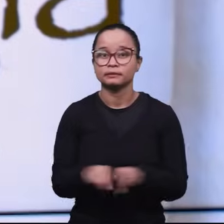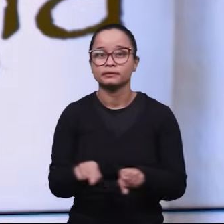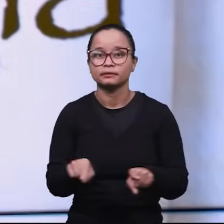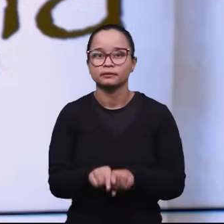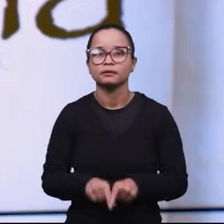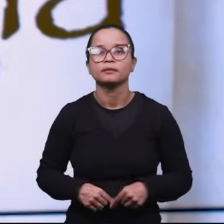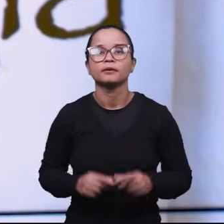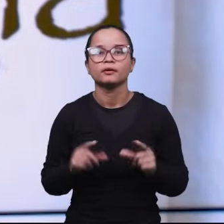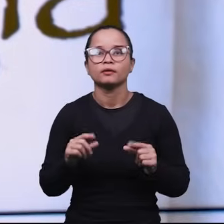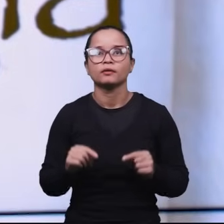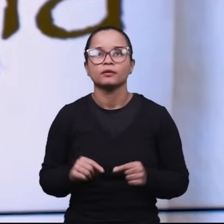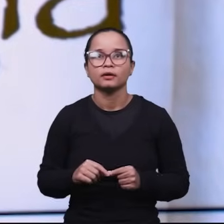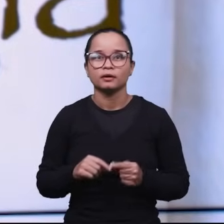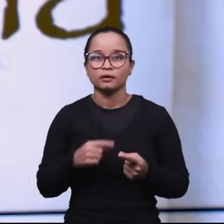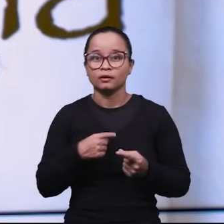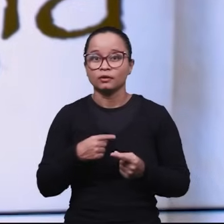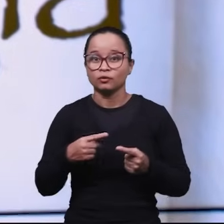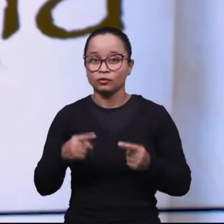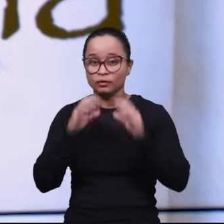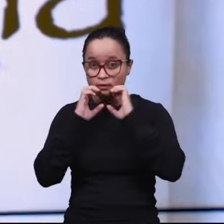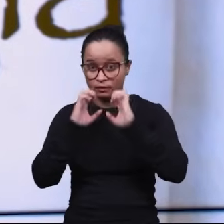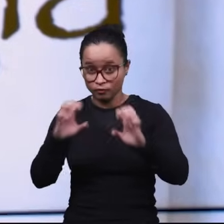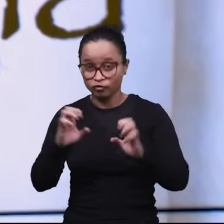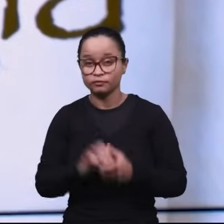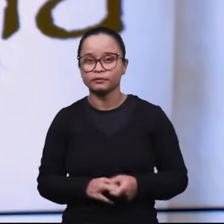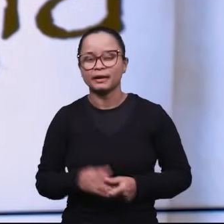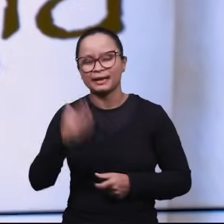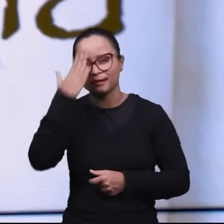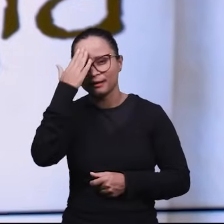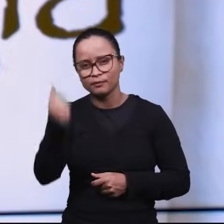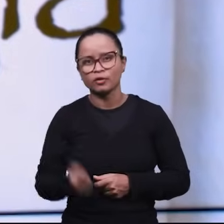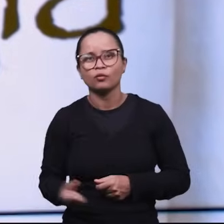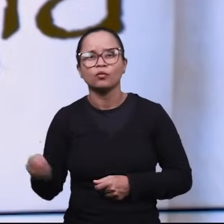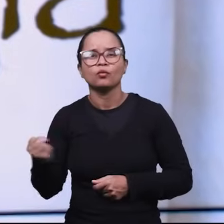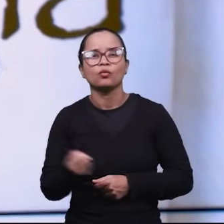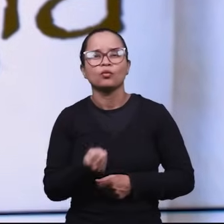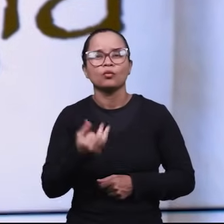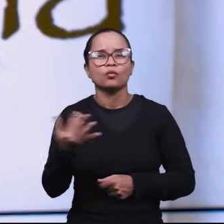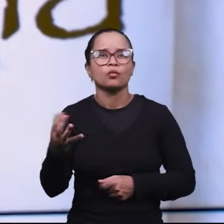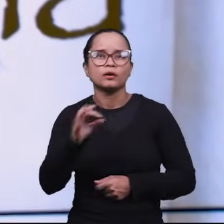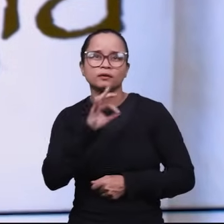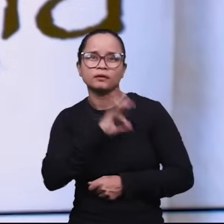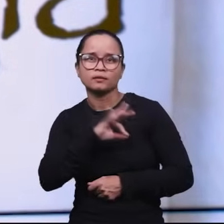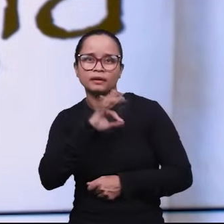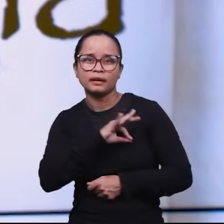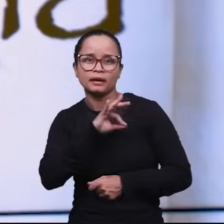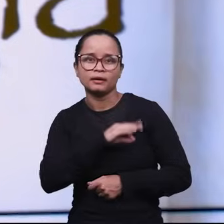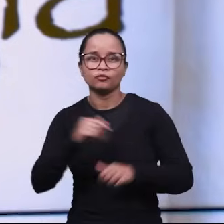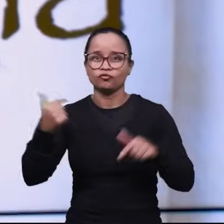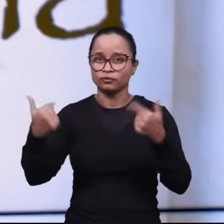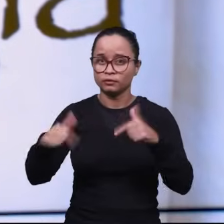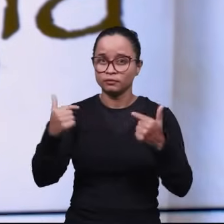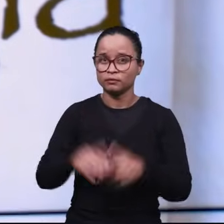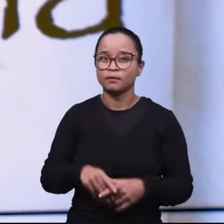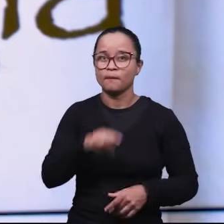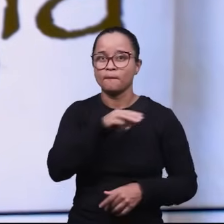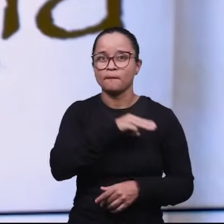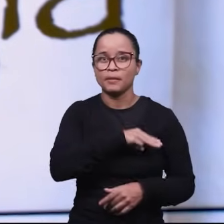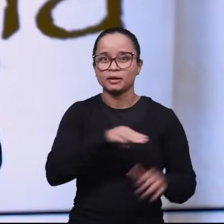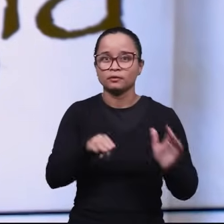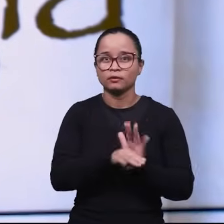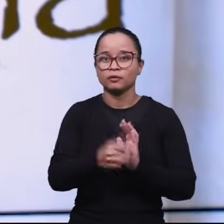nos evangelhos, que nos dizem que ele sabia o quanto era o salário de um trabalhador, Mateus